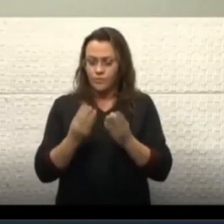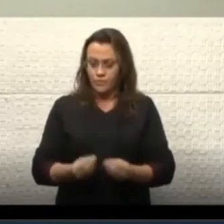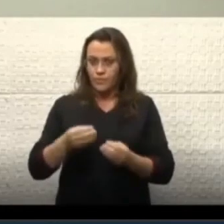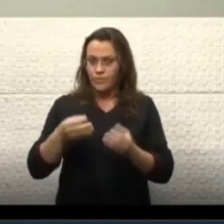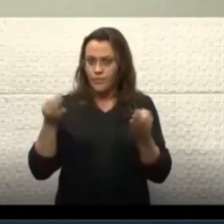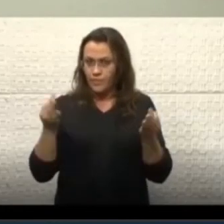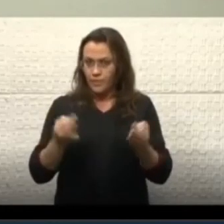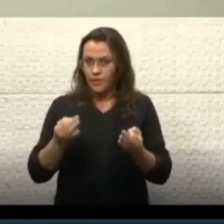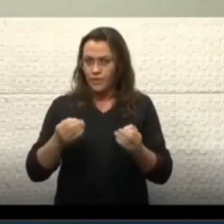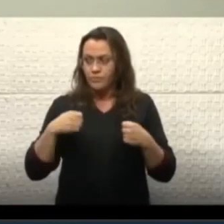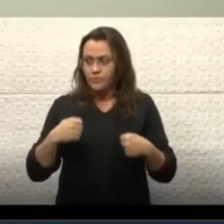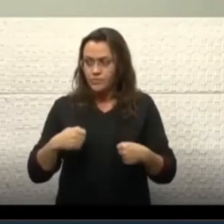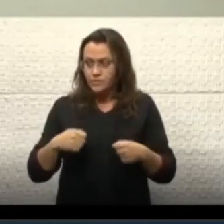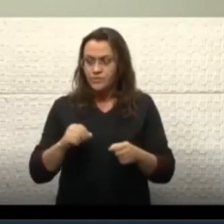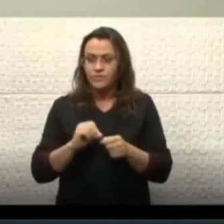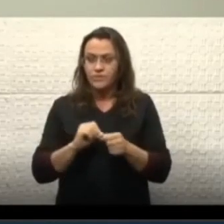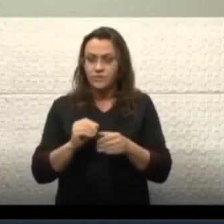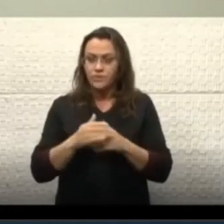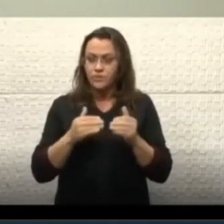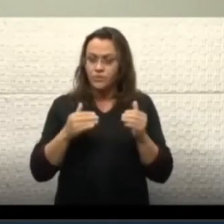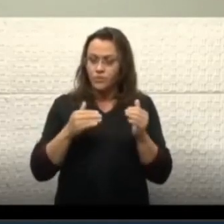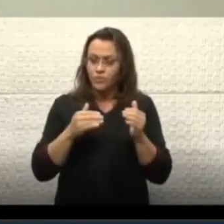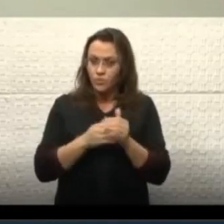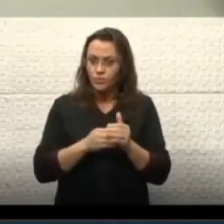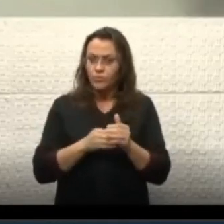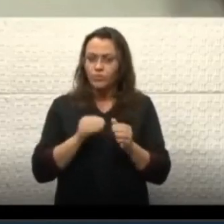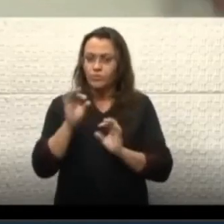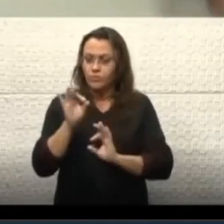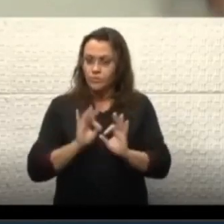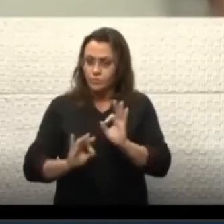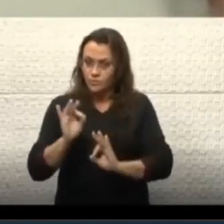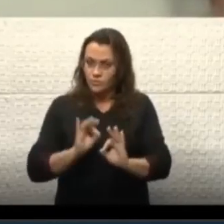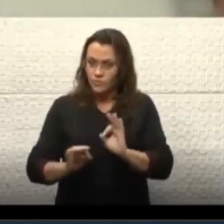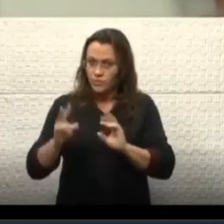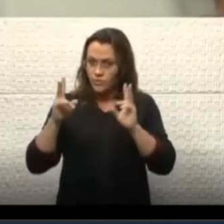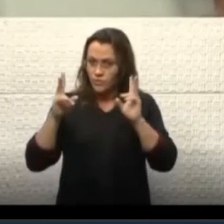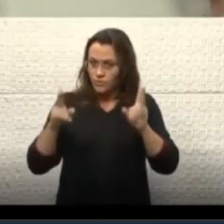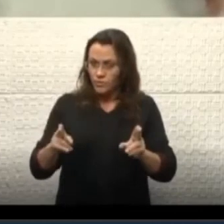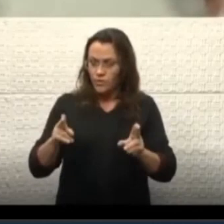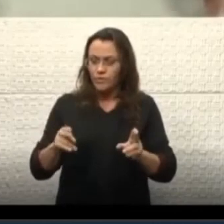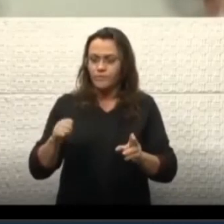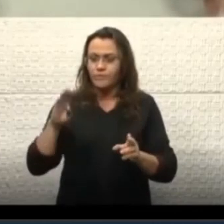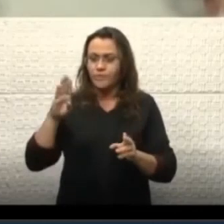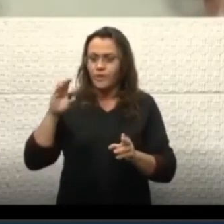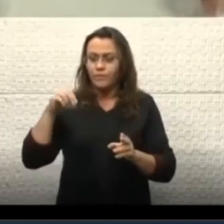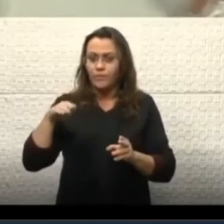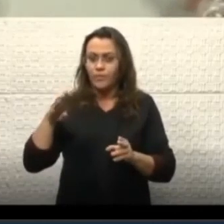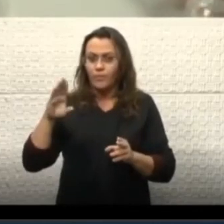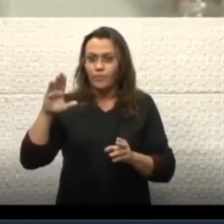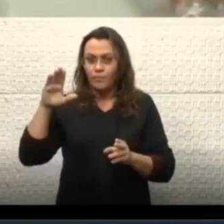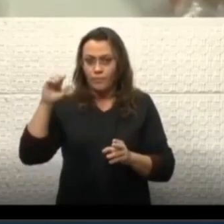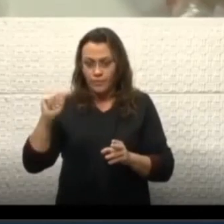filtração. Então, liga na bomba de vácuo para aumentar aí a filtração, a velocidade.